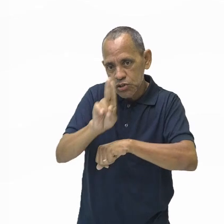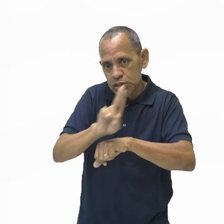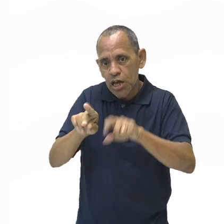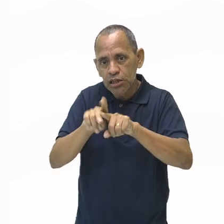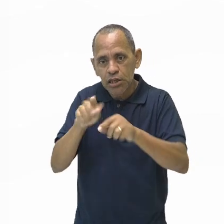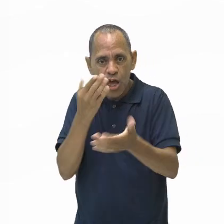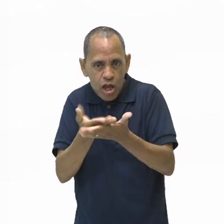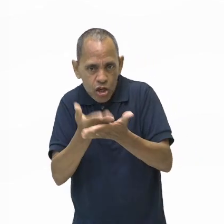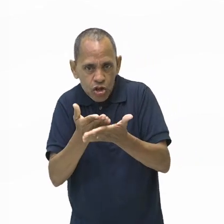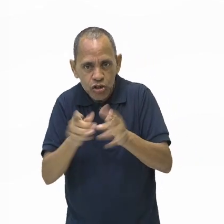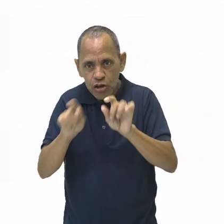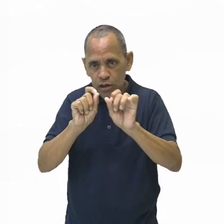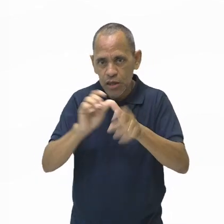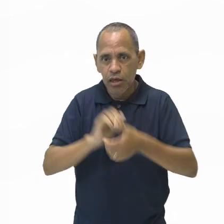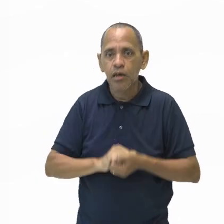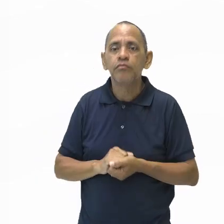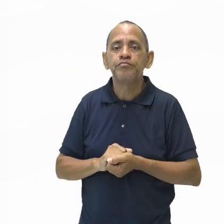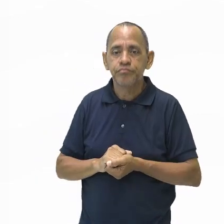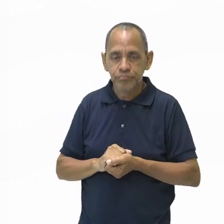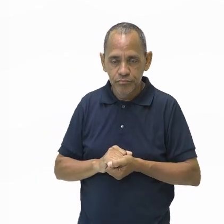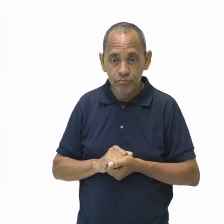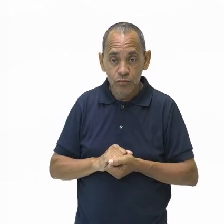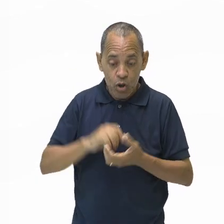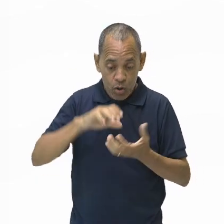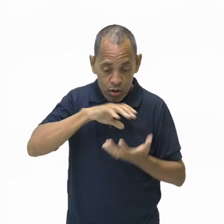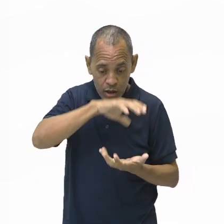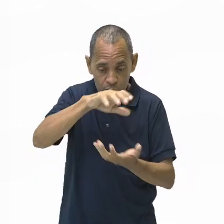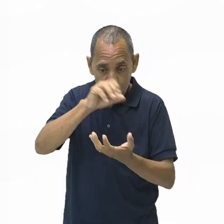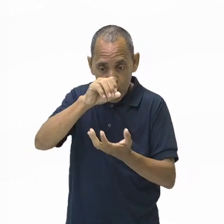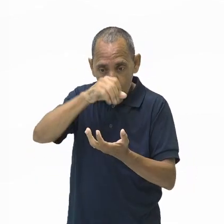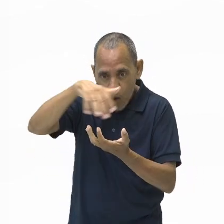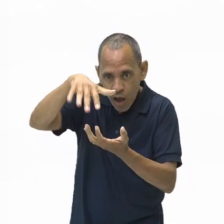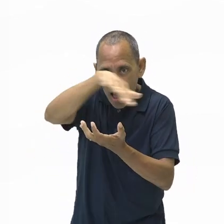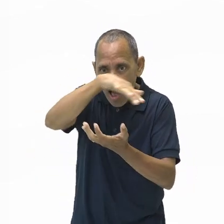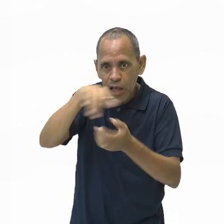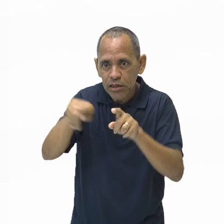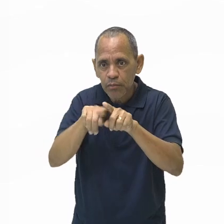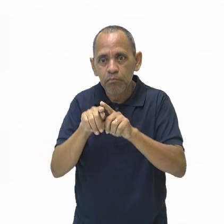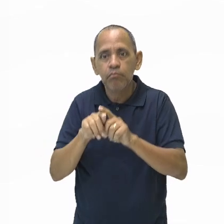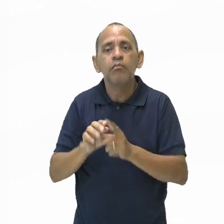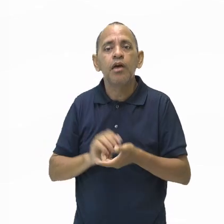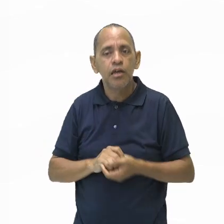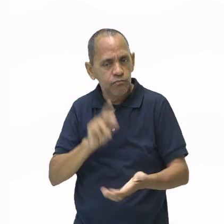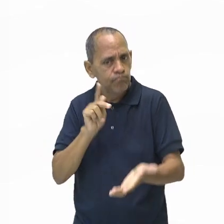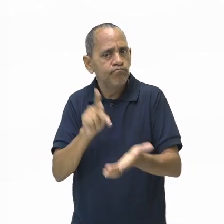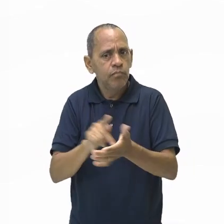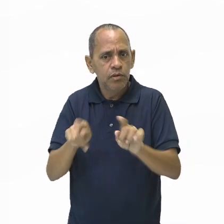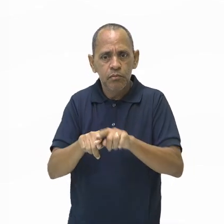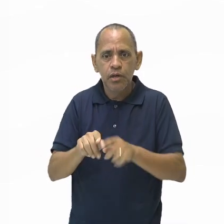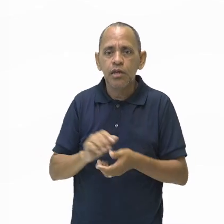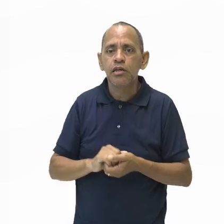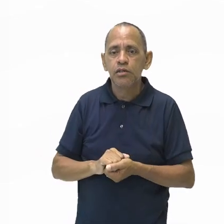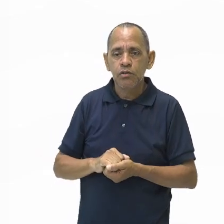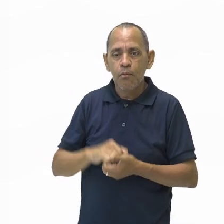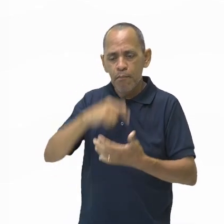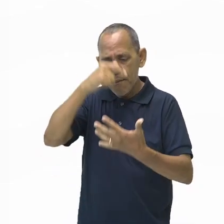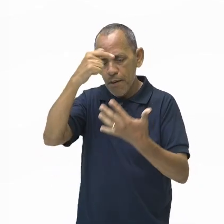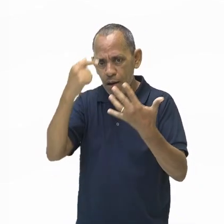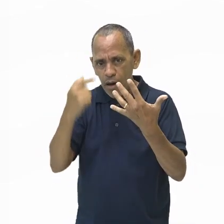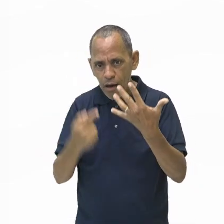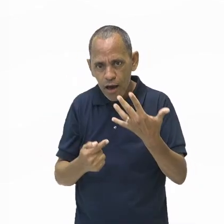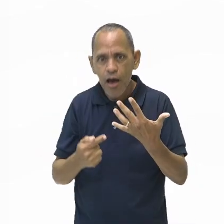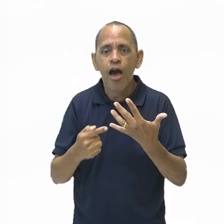as manifestações espaciais e corpos celestes com mais precisão. Os aspectos cinematográficos, fotografia e direção de